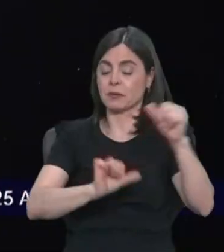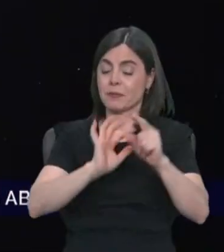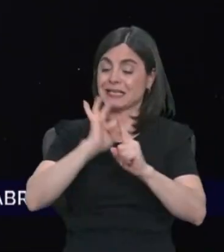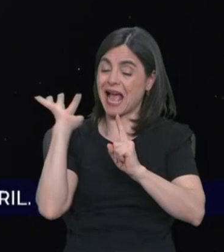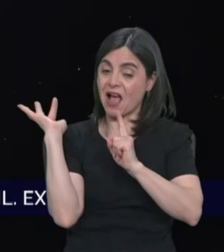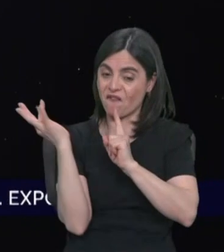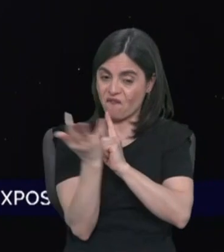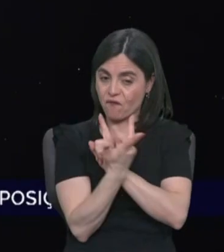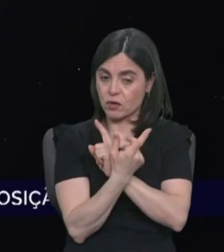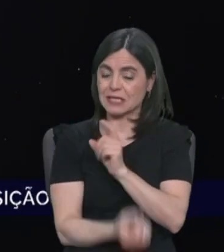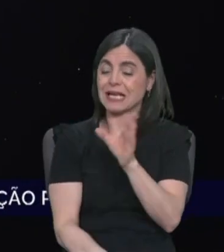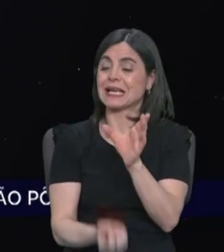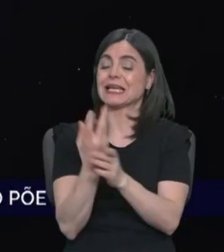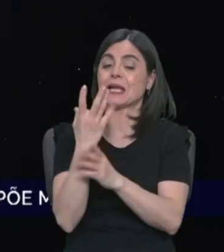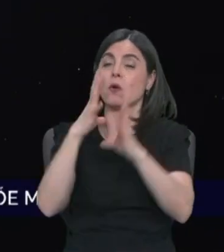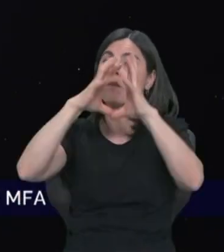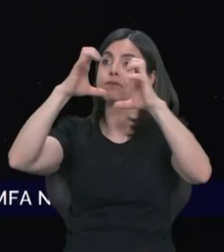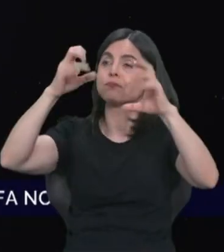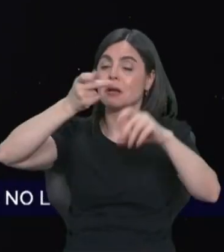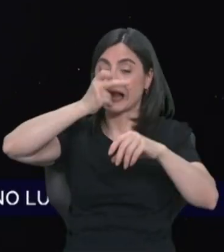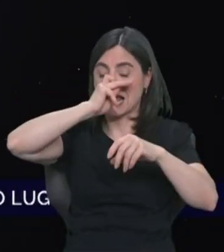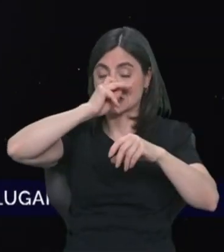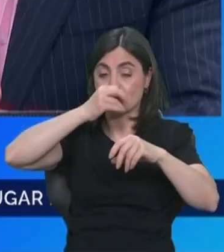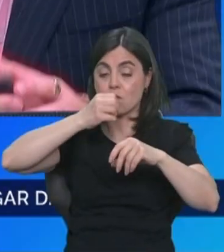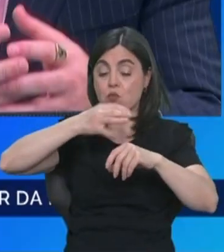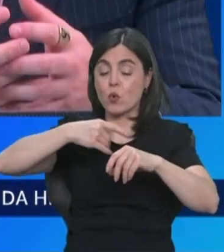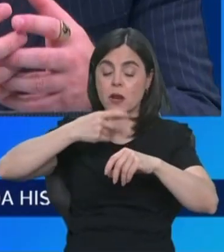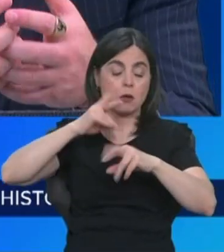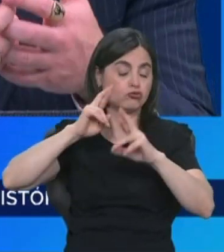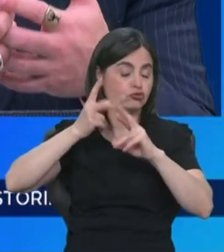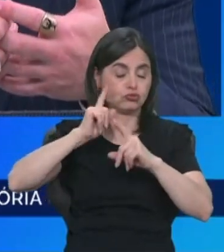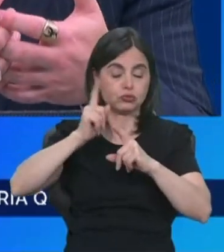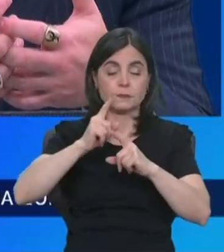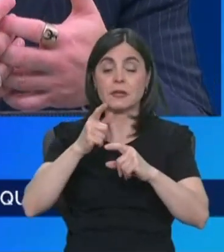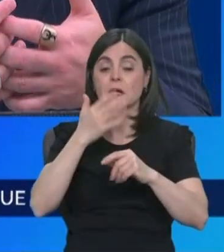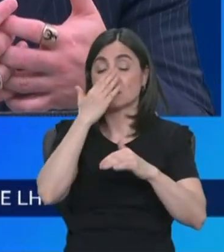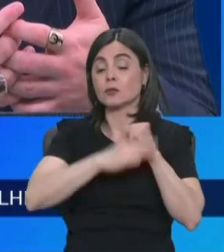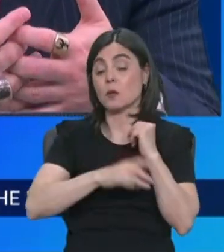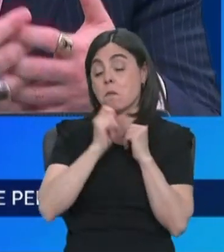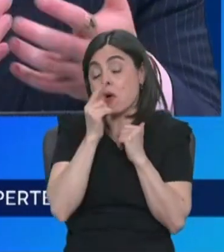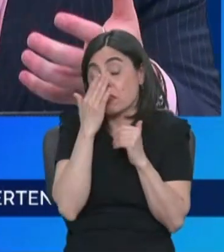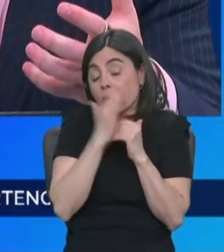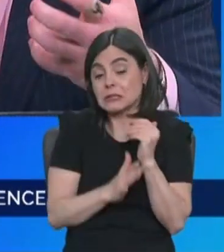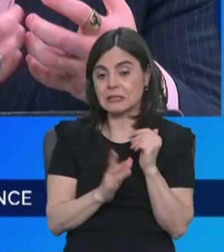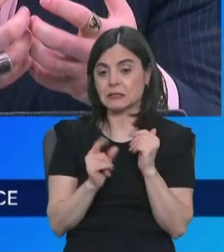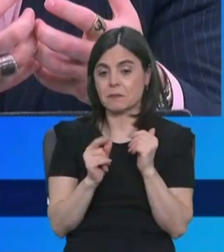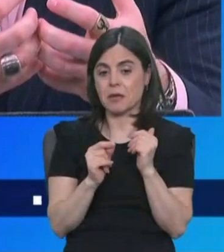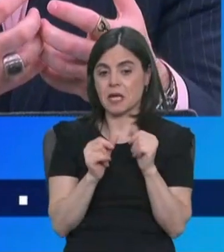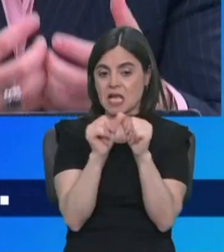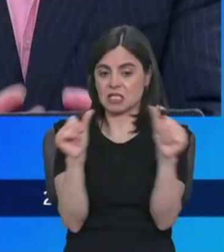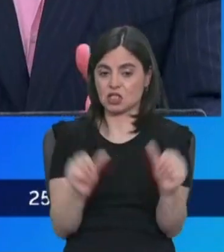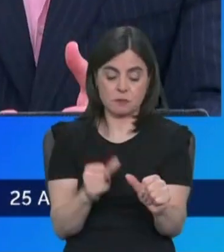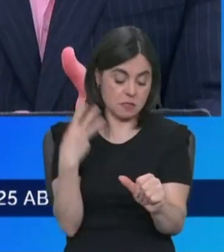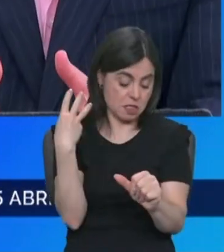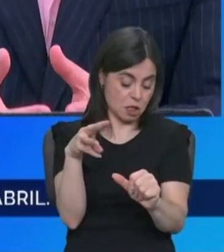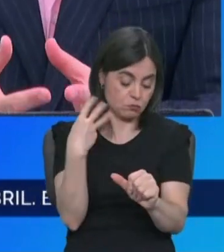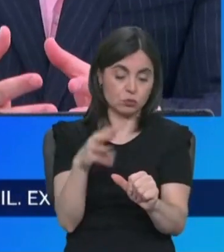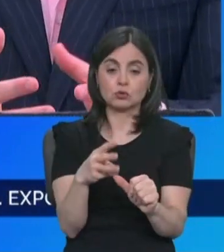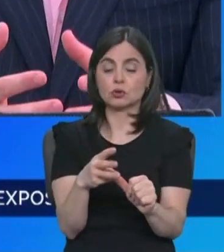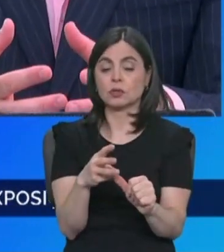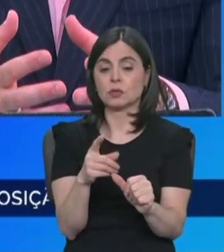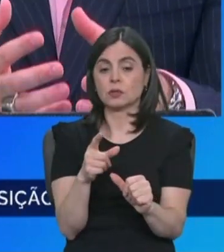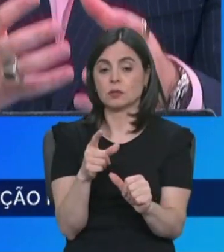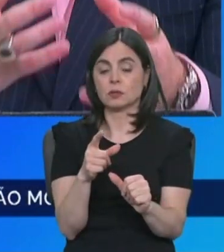criam nuvens de gás e de poeira que também nós não estávamos à espera. E isto acontece, ou pode acontecer, de facto, também em sistemas triplos. Ora, tendo em